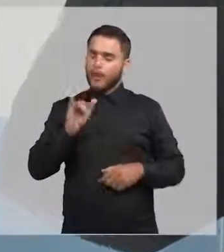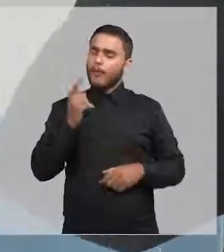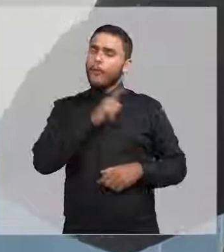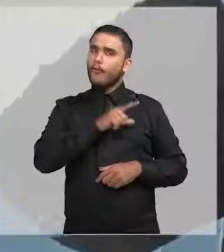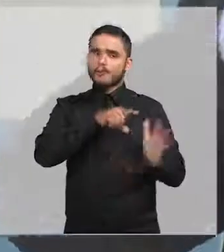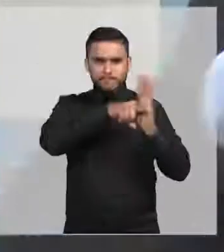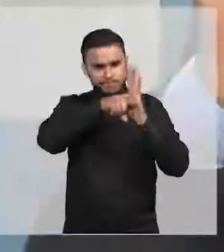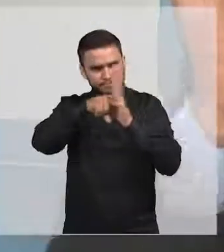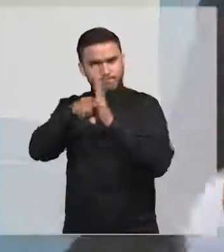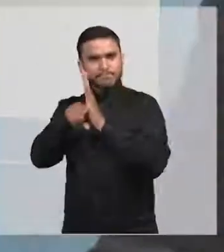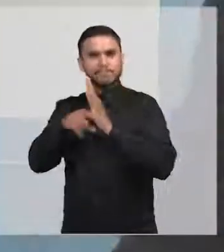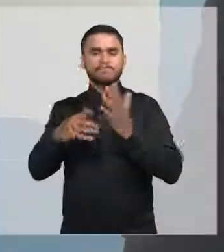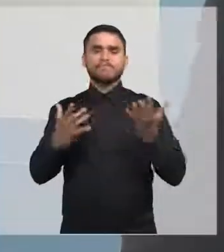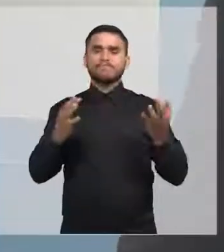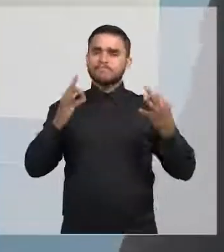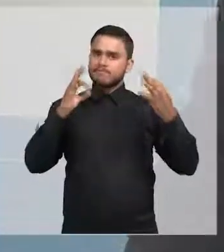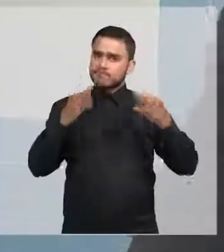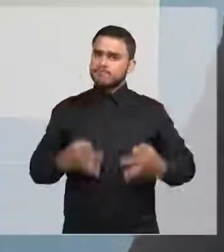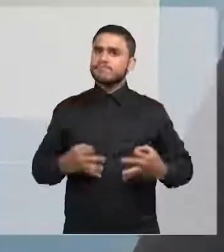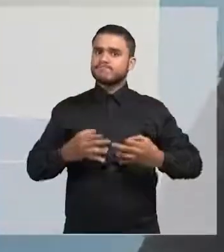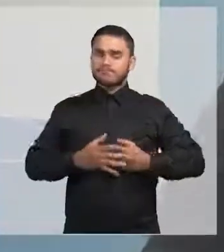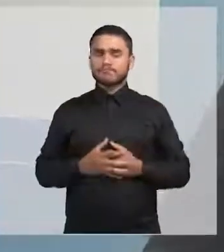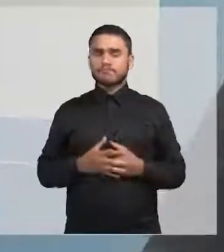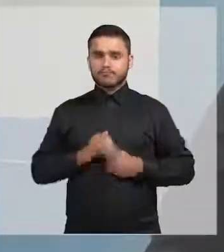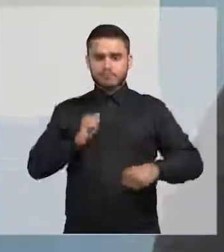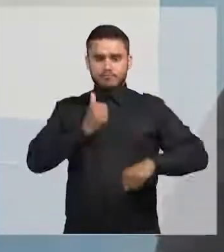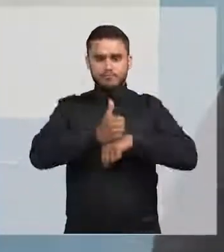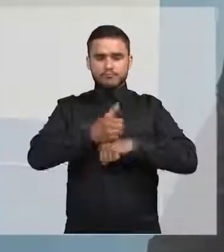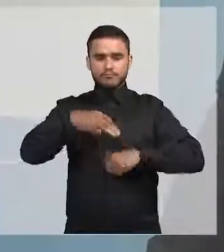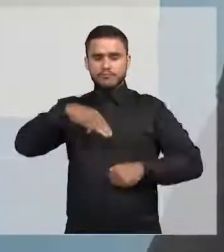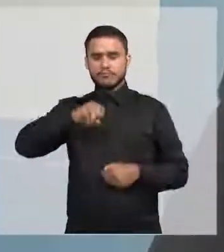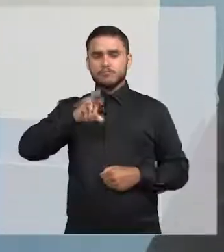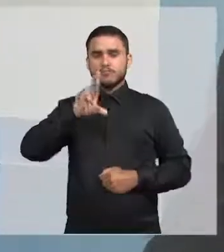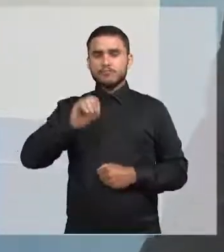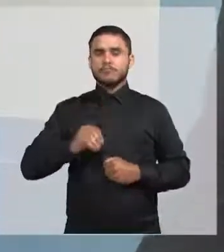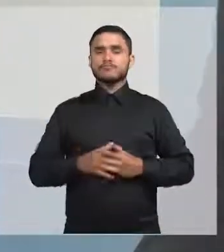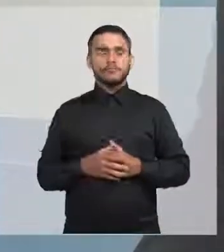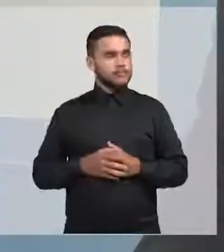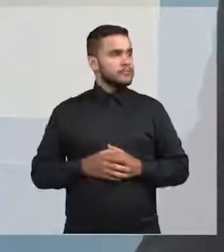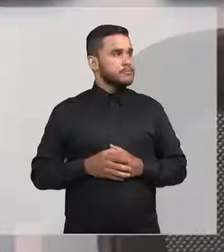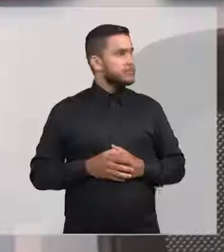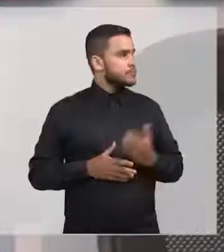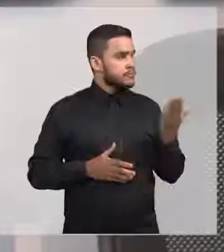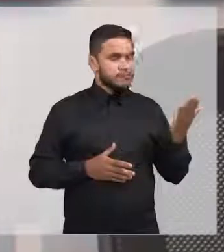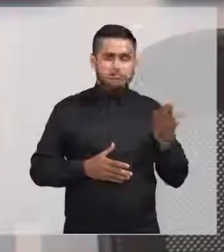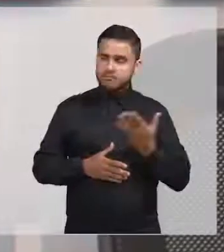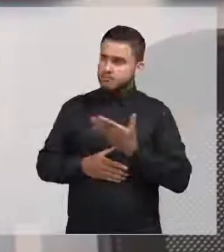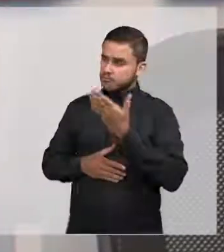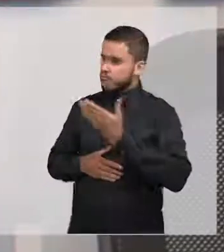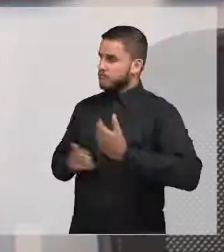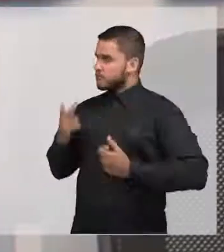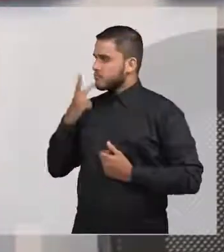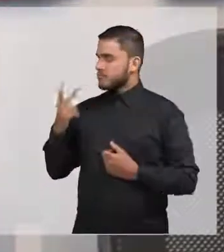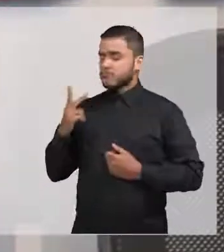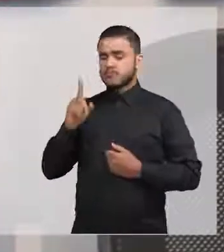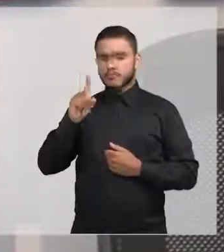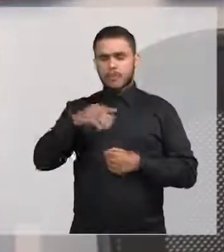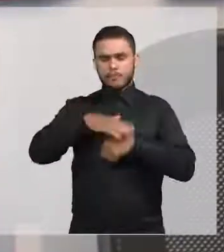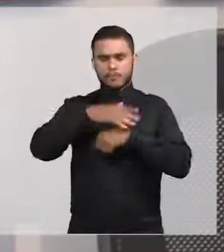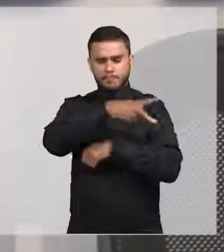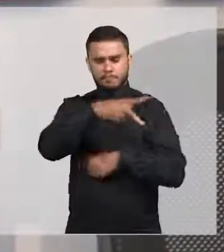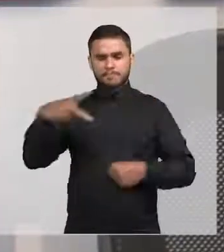né? Então, ele vai ter muita força, né? É engraçado, né, Carlos Frederico? É uma república compartilhada,